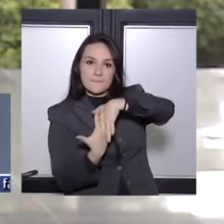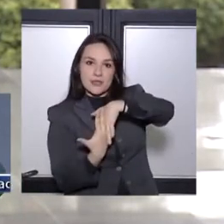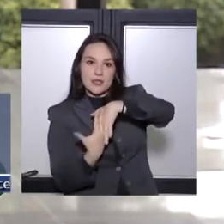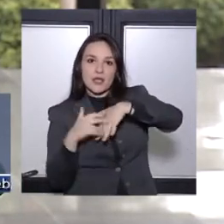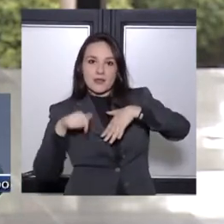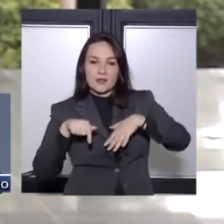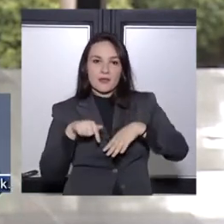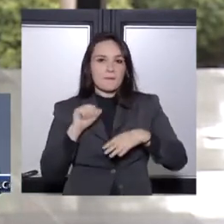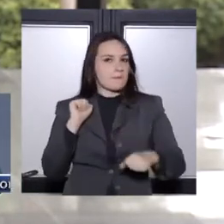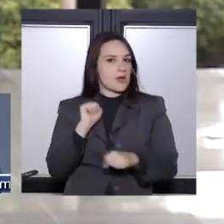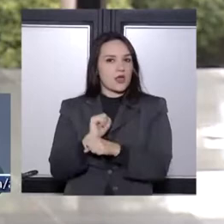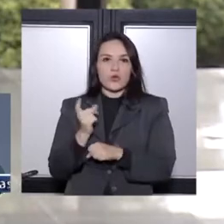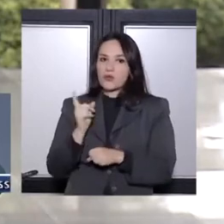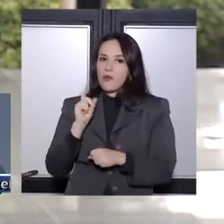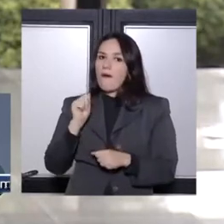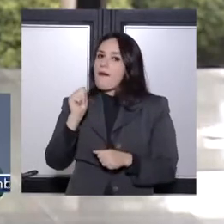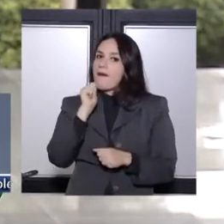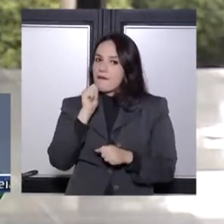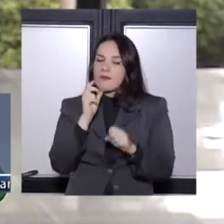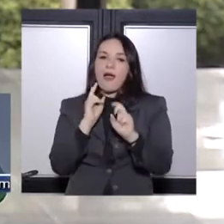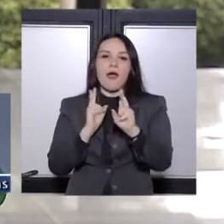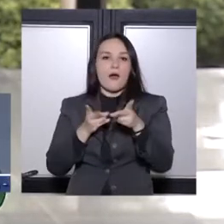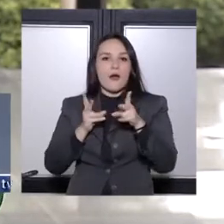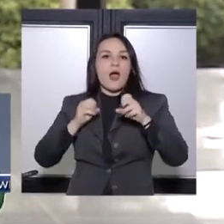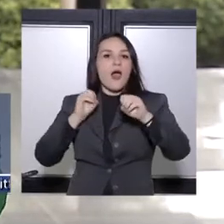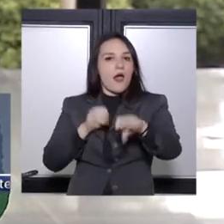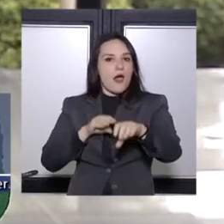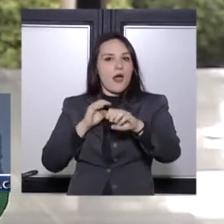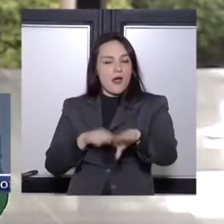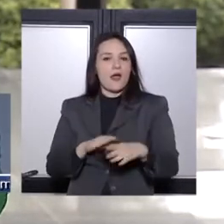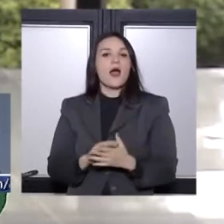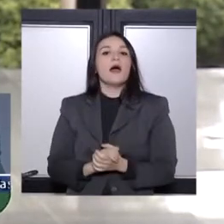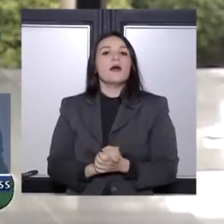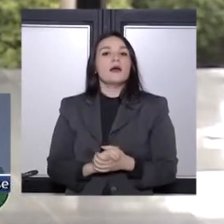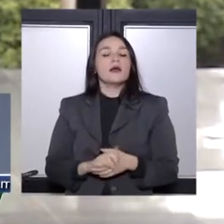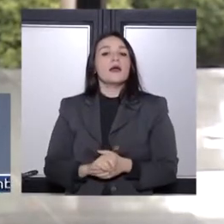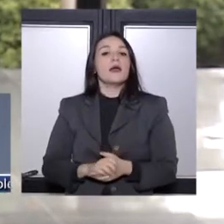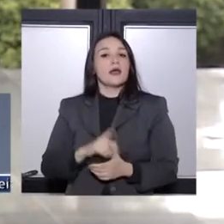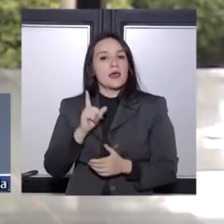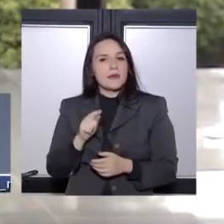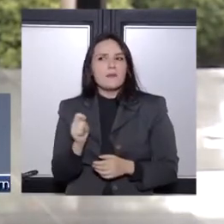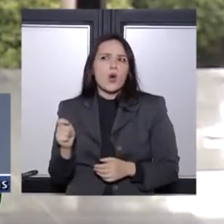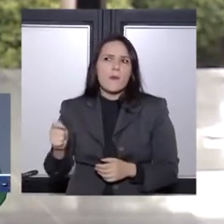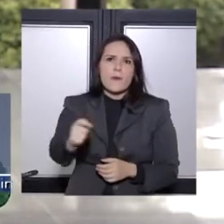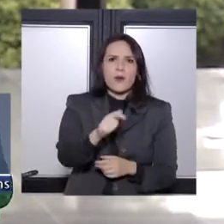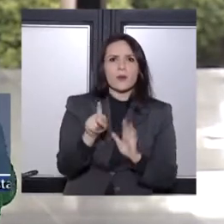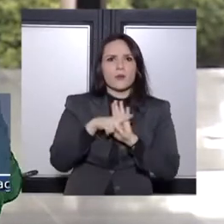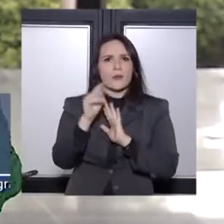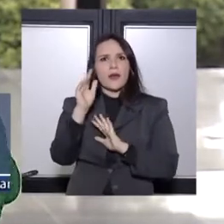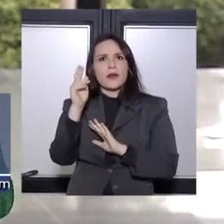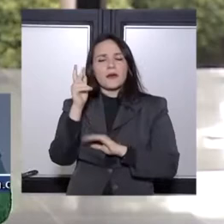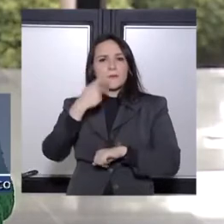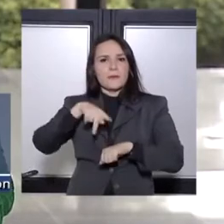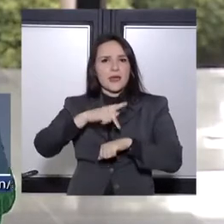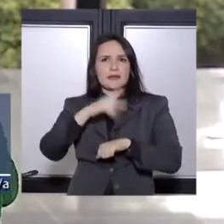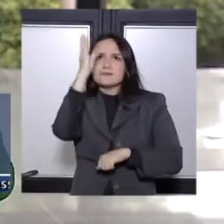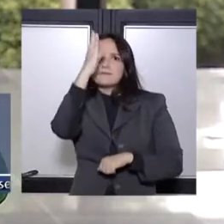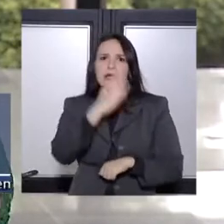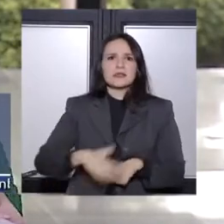não parou com as suas atividades, uma das poucas universidades do país que deu continuidade e tem